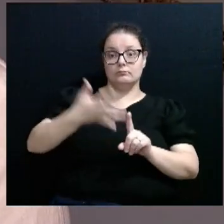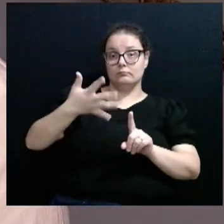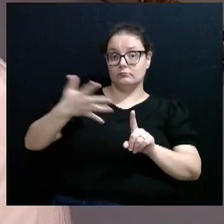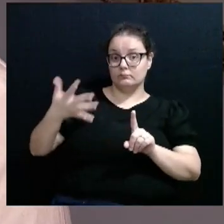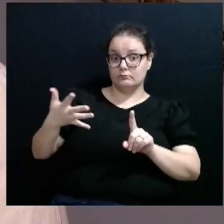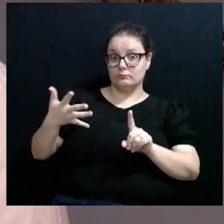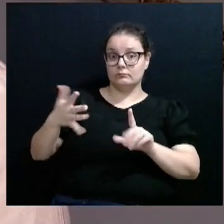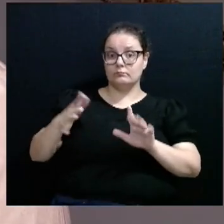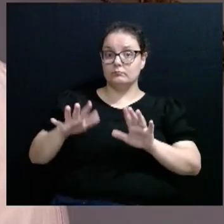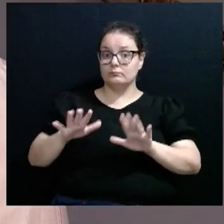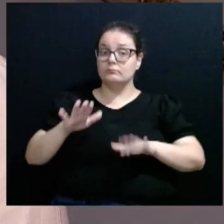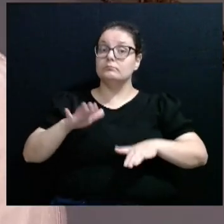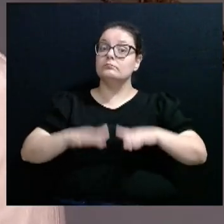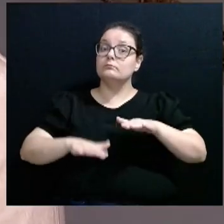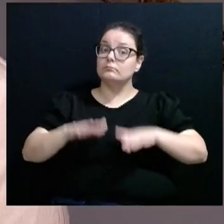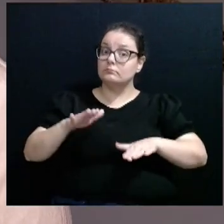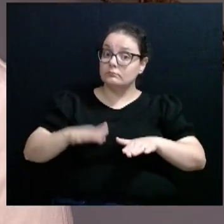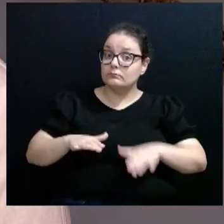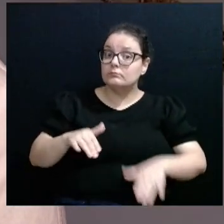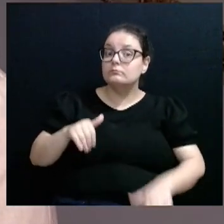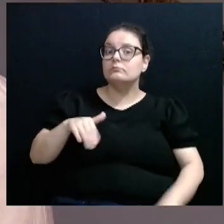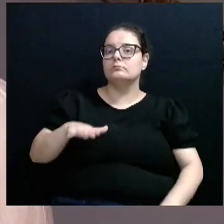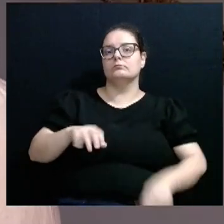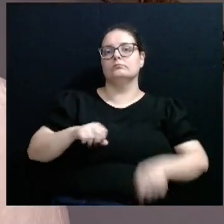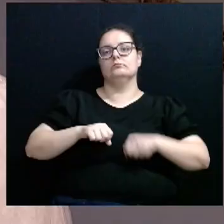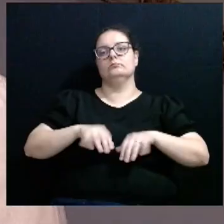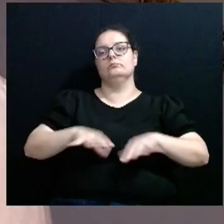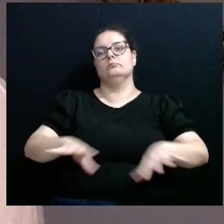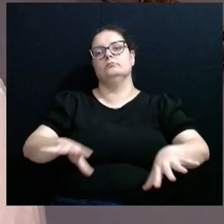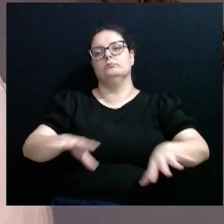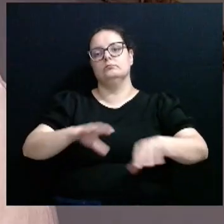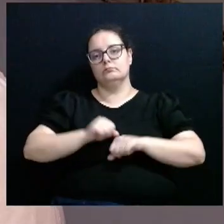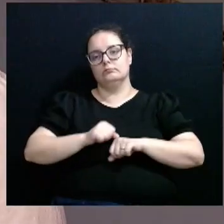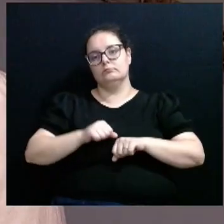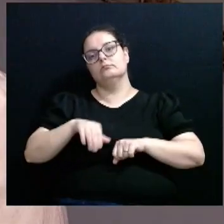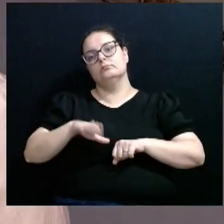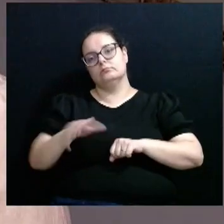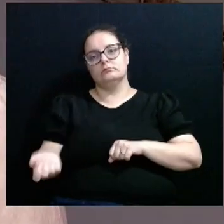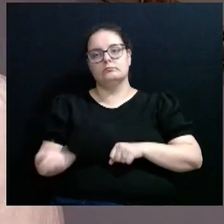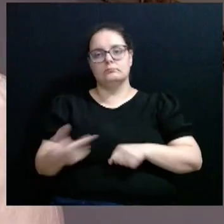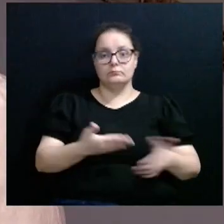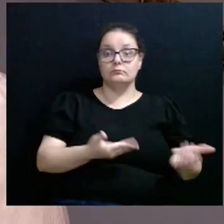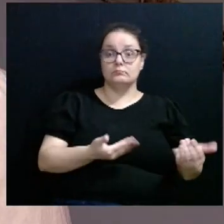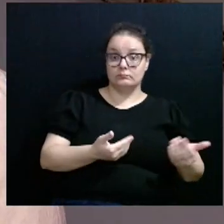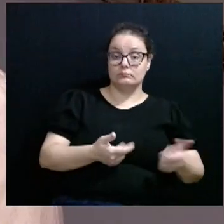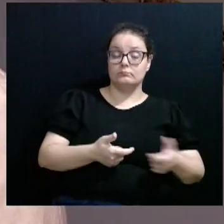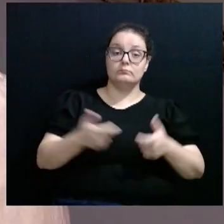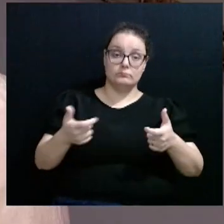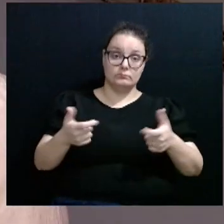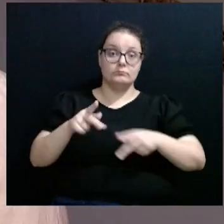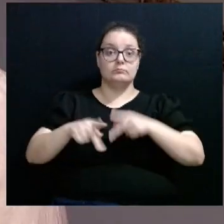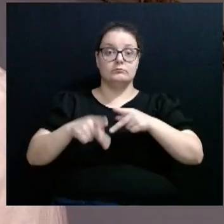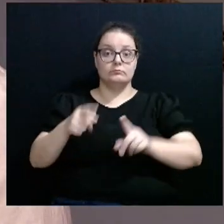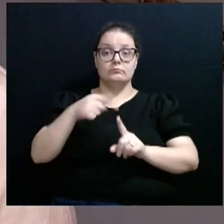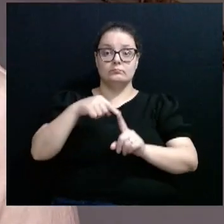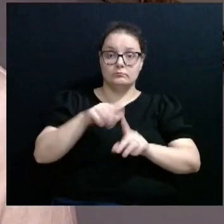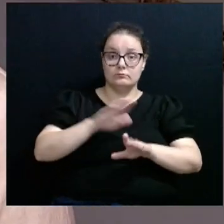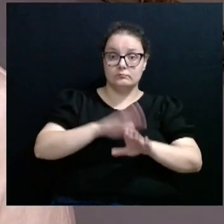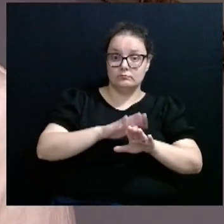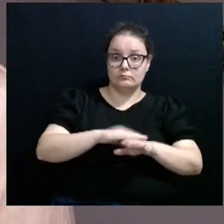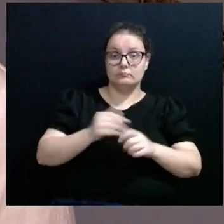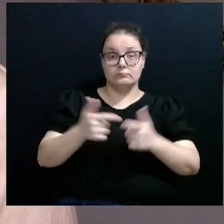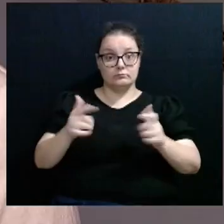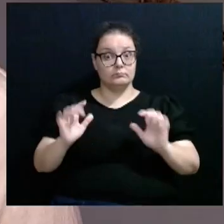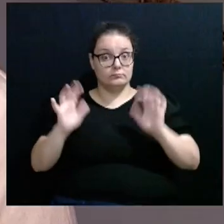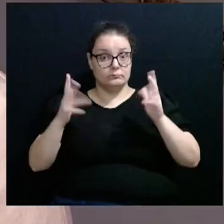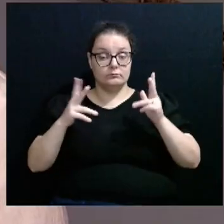vezes quem é mais infectado, né, além da juventude, que é o grande público-alvo de ações, né, e grandes eventos, como é o